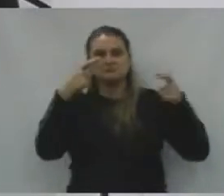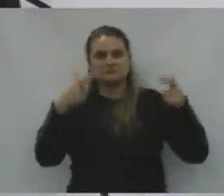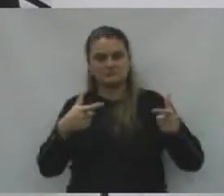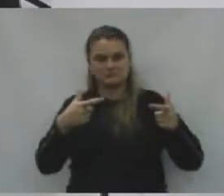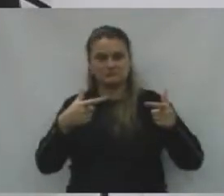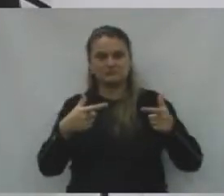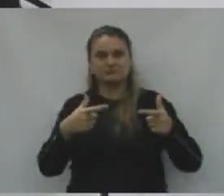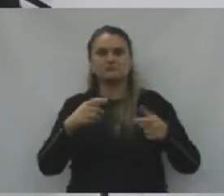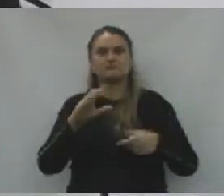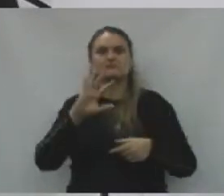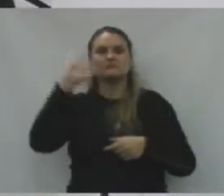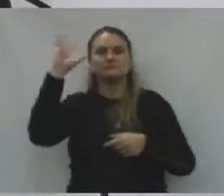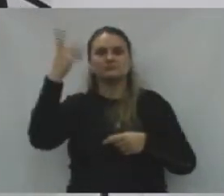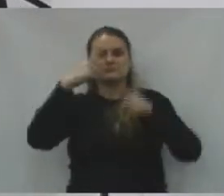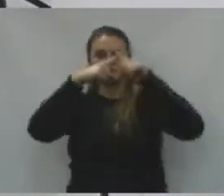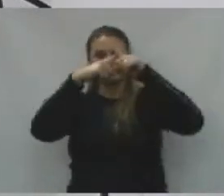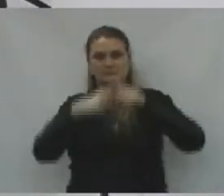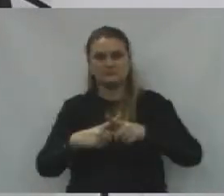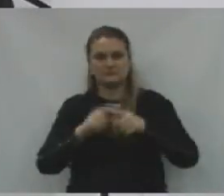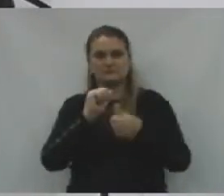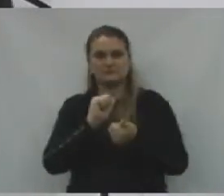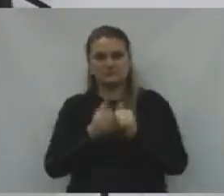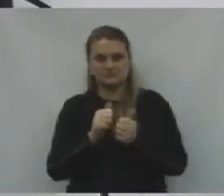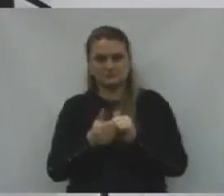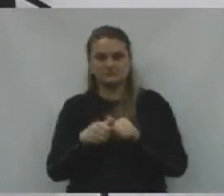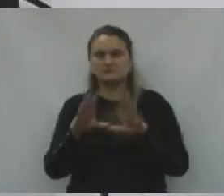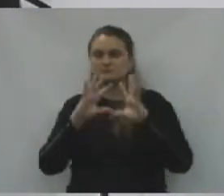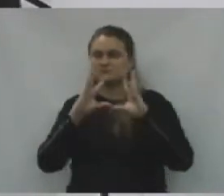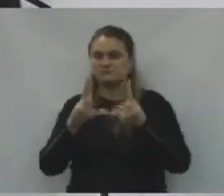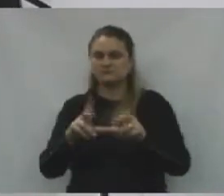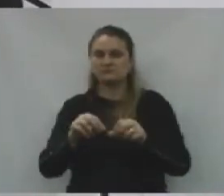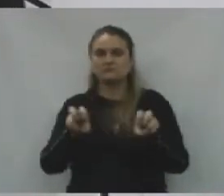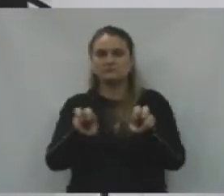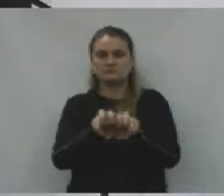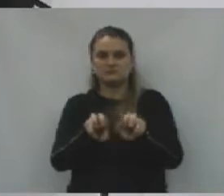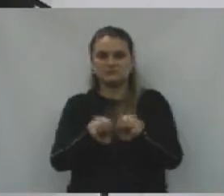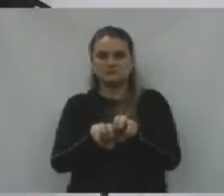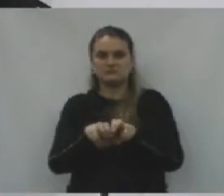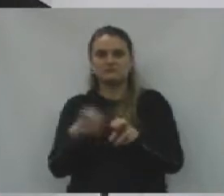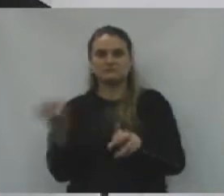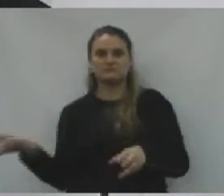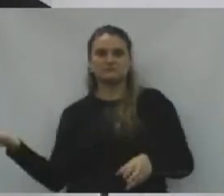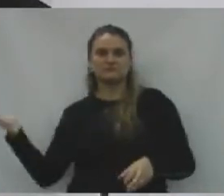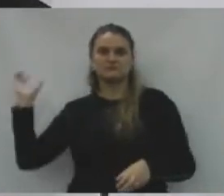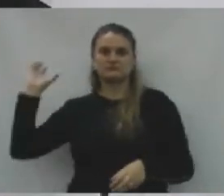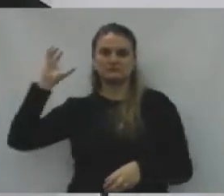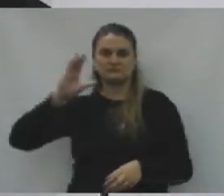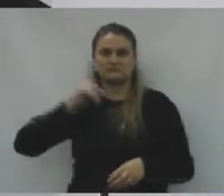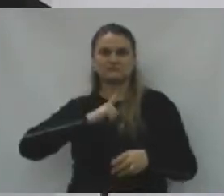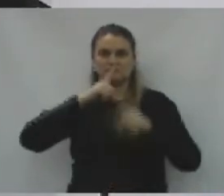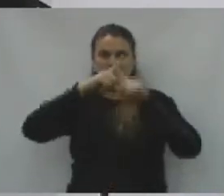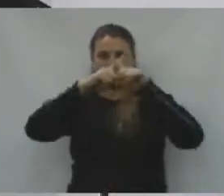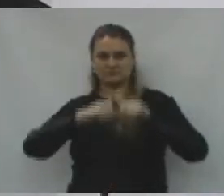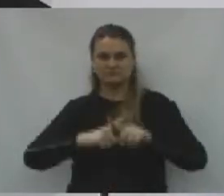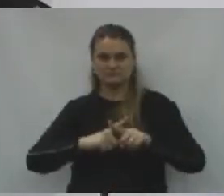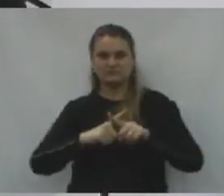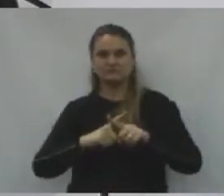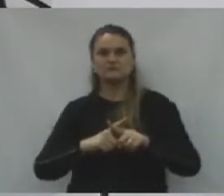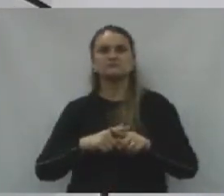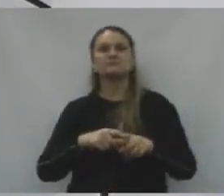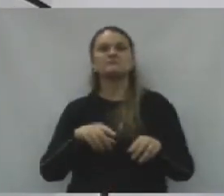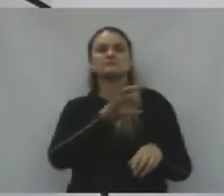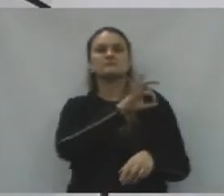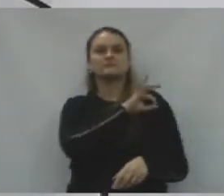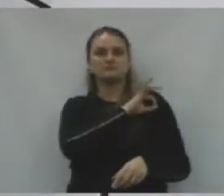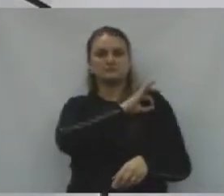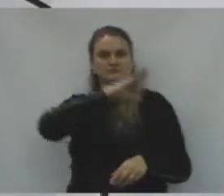foi sede dos Jogos Abertos do Paraná, na sua abertura, e nas modalidades de futsal e handebol, tivemos jogos lá. Parcerias